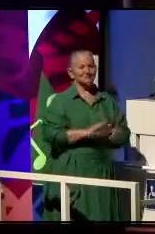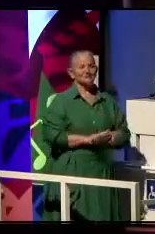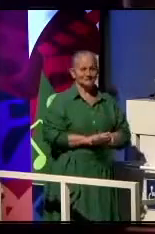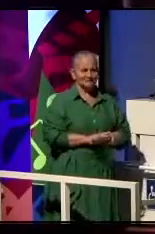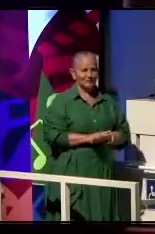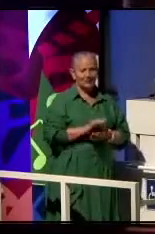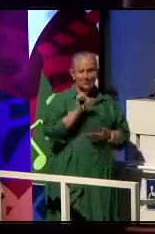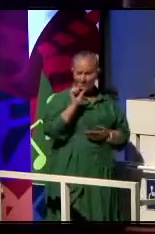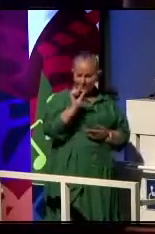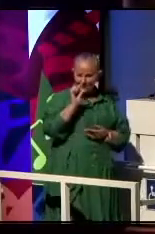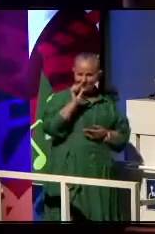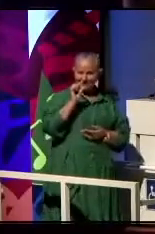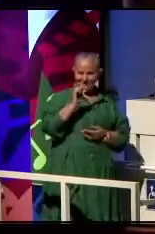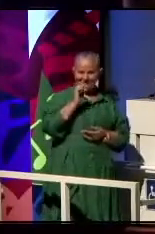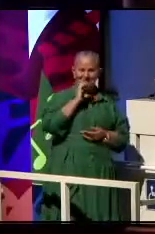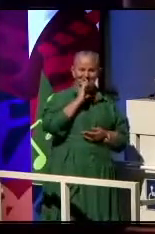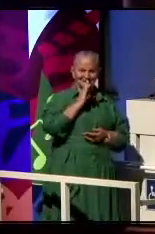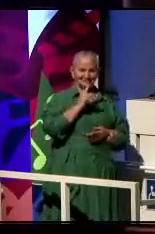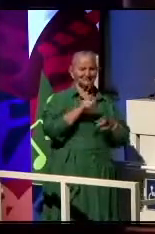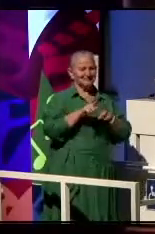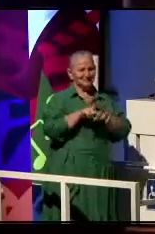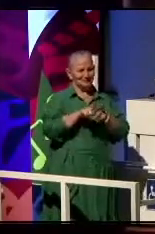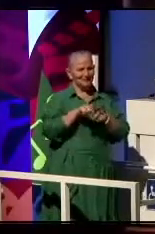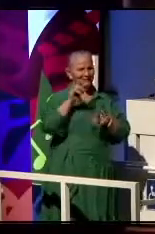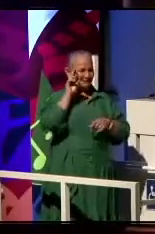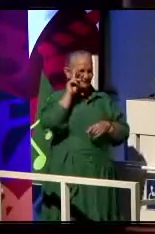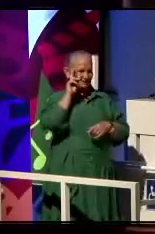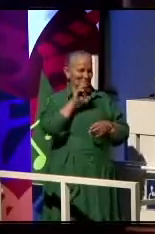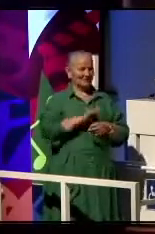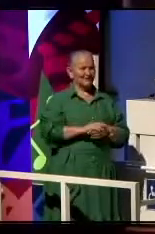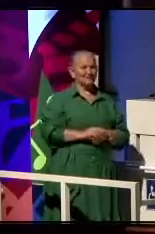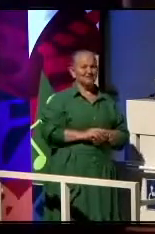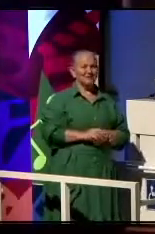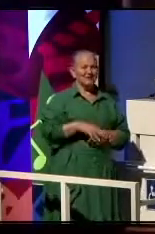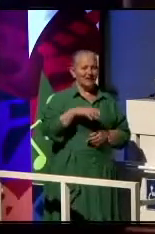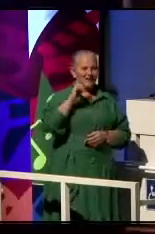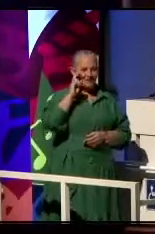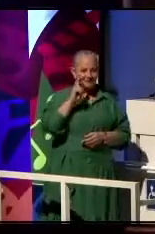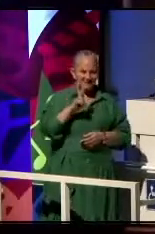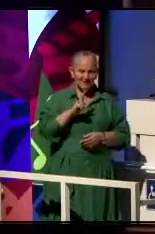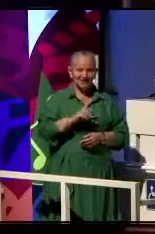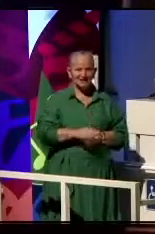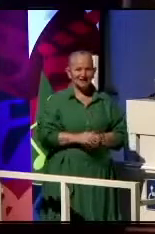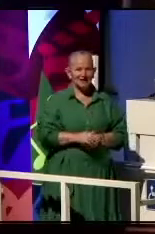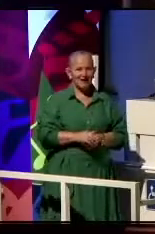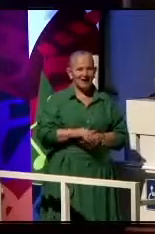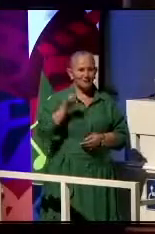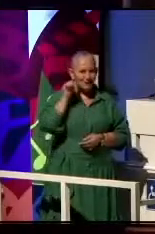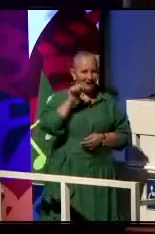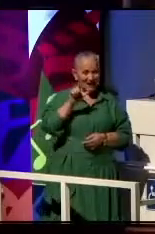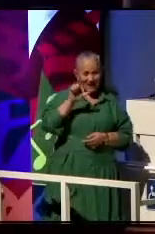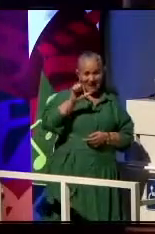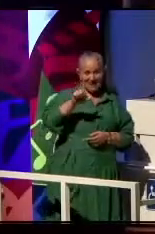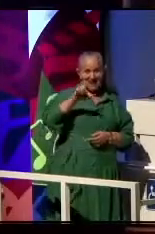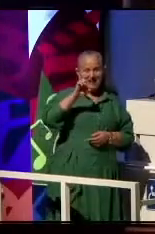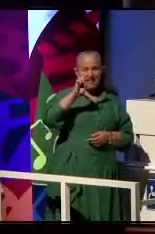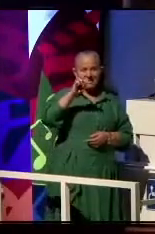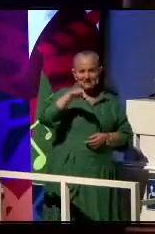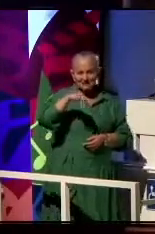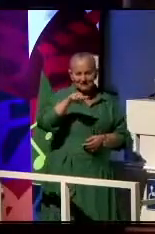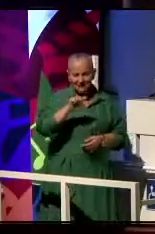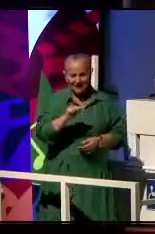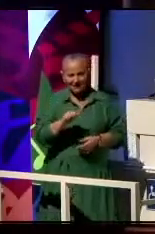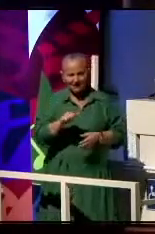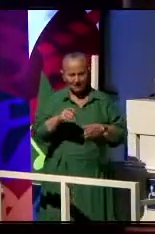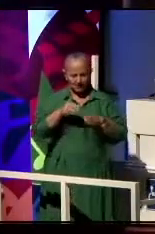gravações, eu ia nos estúdios para ouvir, eu via quando eles lá estavam gravando, eu participava, via, por exemplo, Beijo